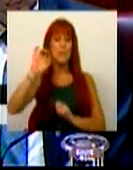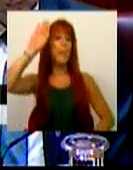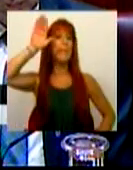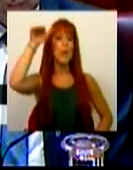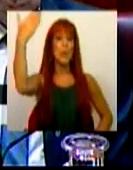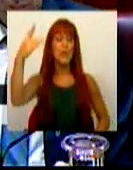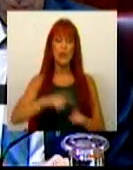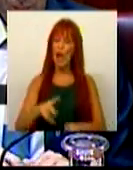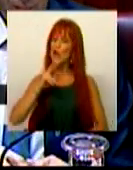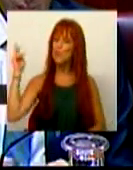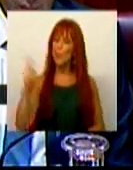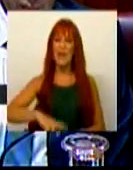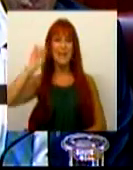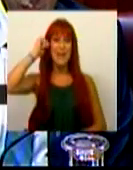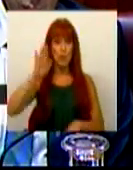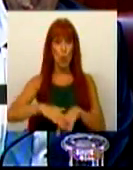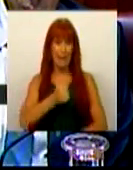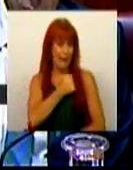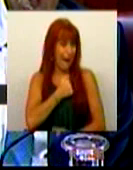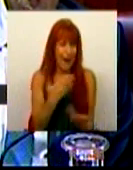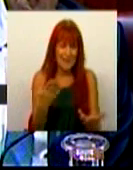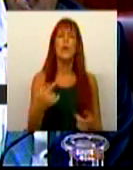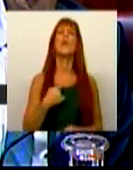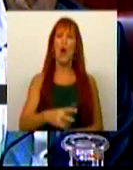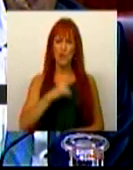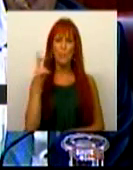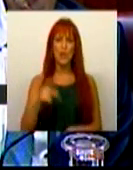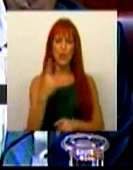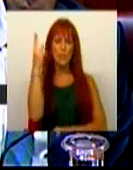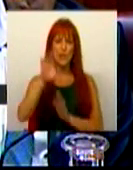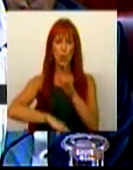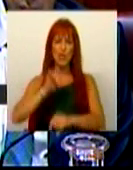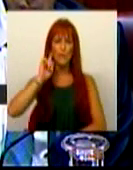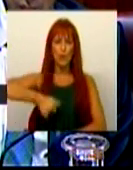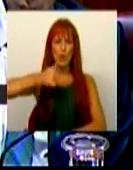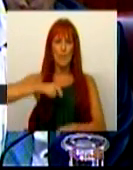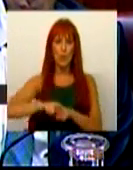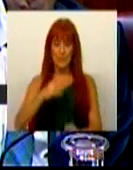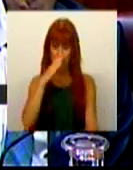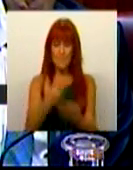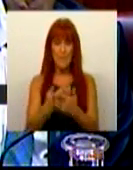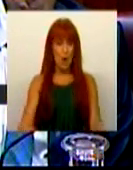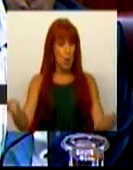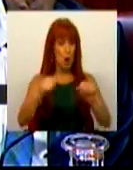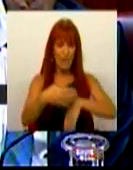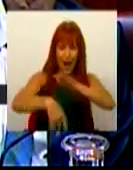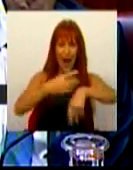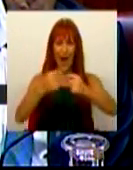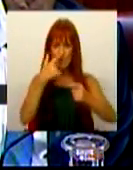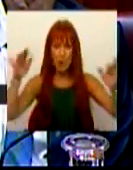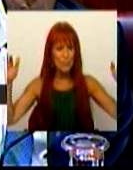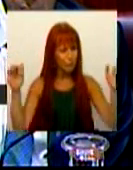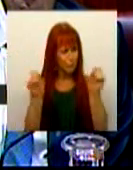prioridade responder à crise da habitação, nós respondemos a uma das condições fundamentais para enfrentar uma nova dinâmica